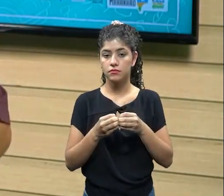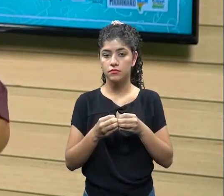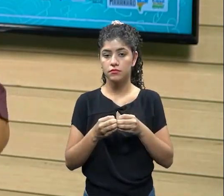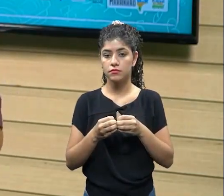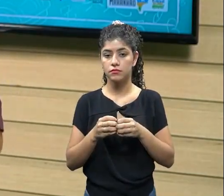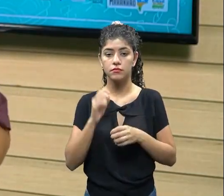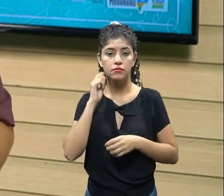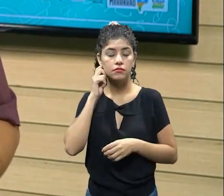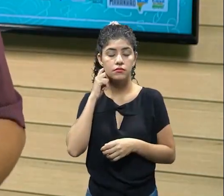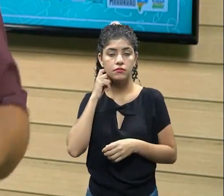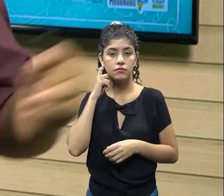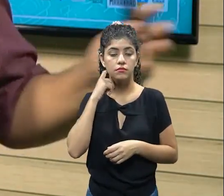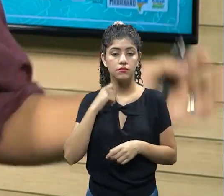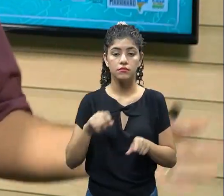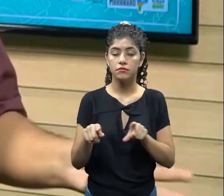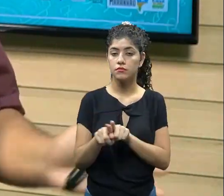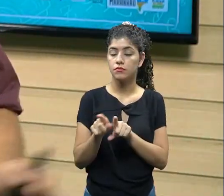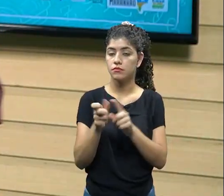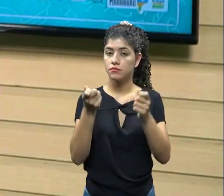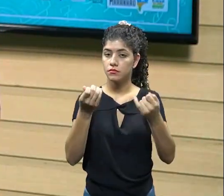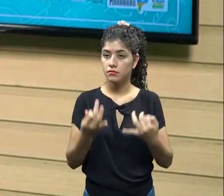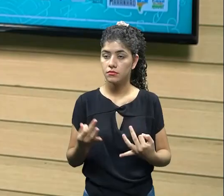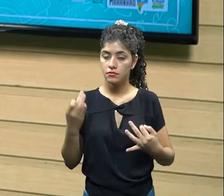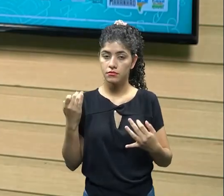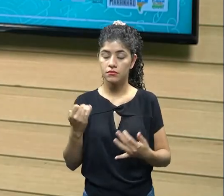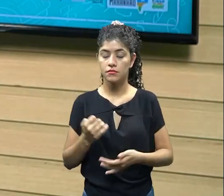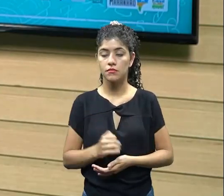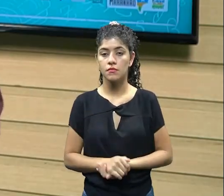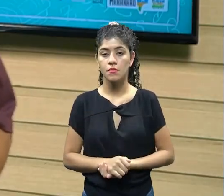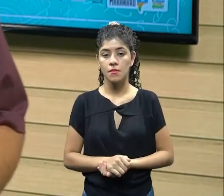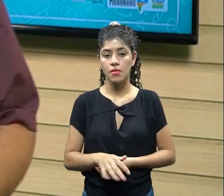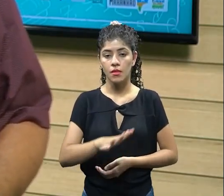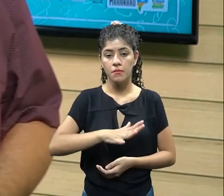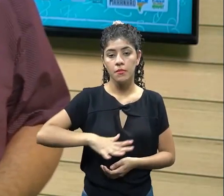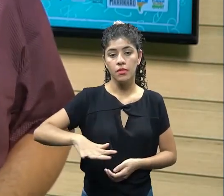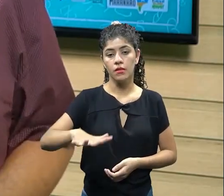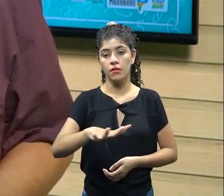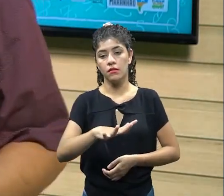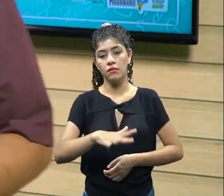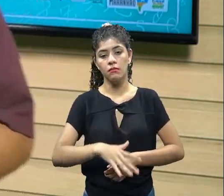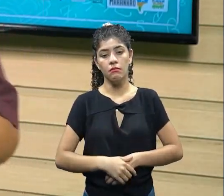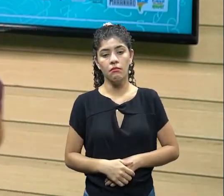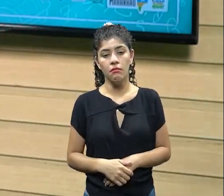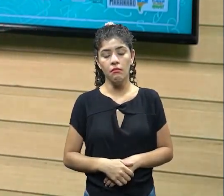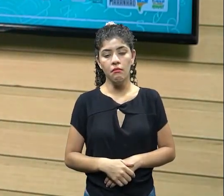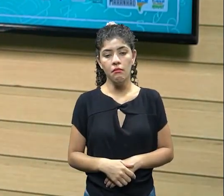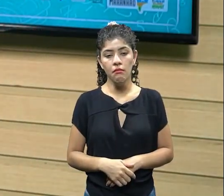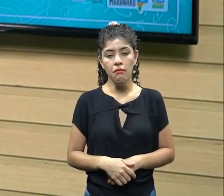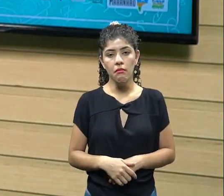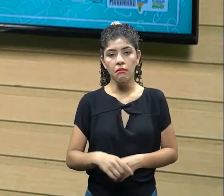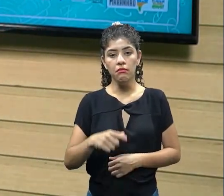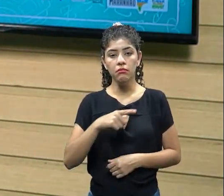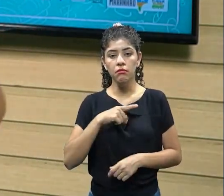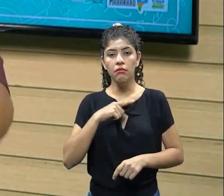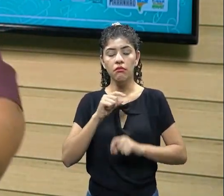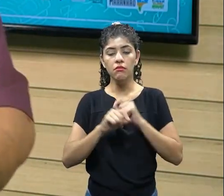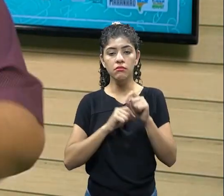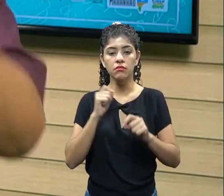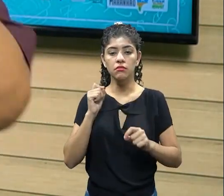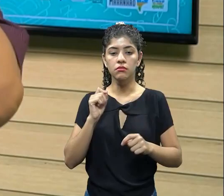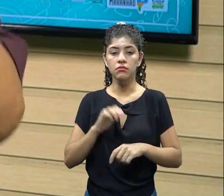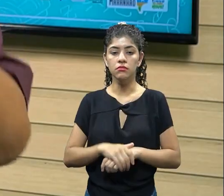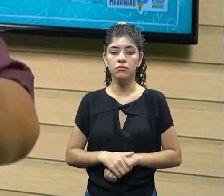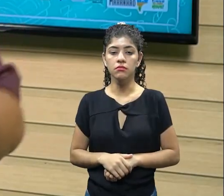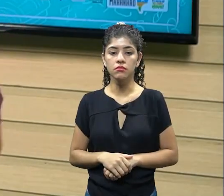estratégico, e eu falo isso de uma forma muito ampla, inclusive entrando no ambiente de finanças, eu defino